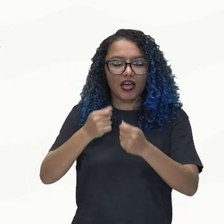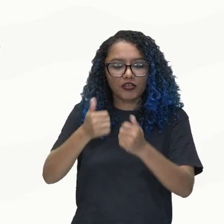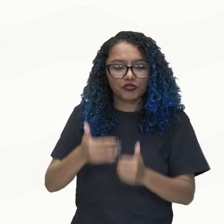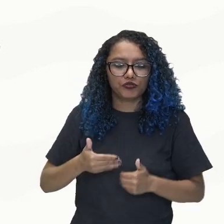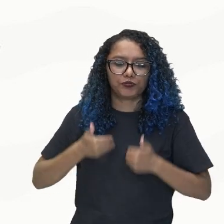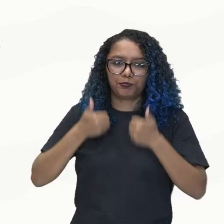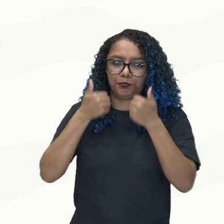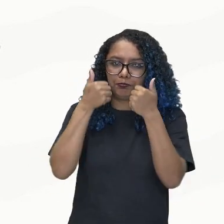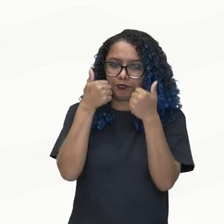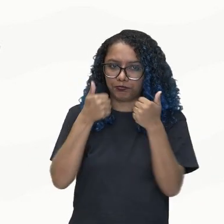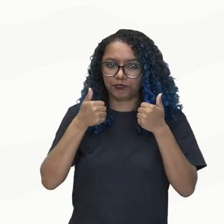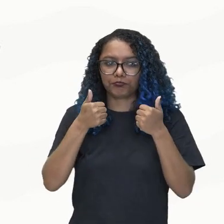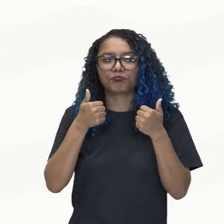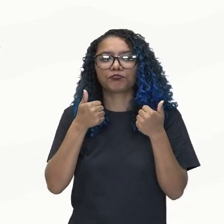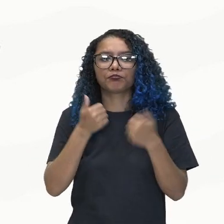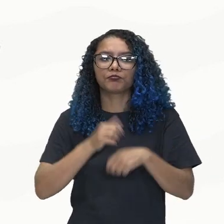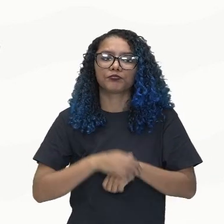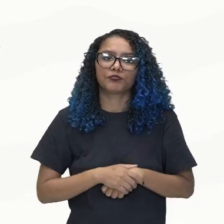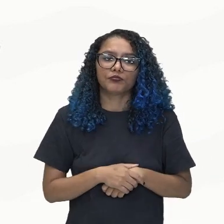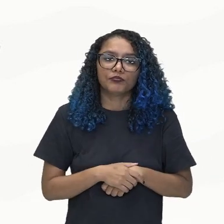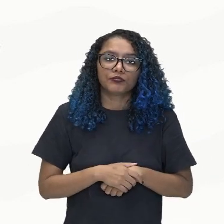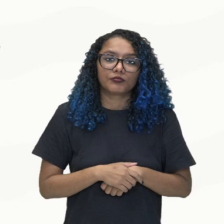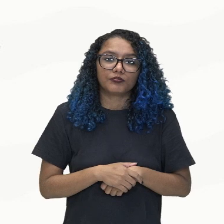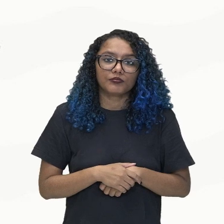Então, ele é um processo contínuo de